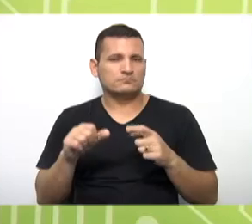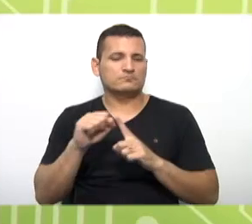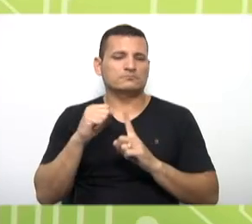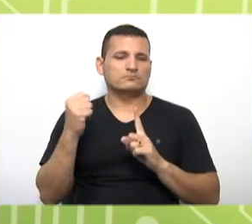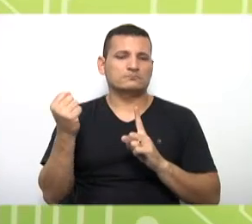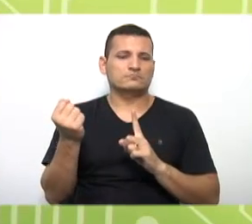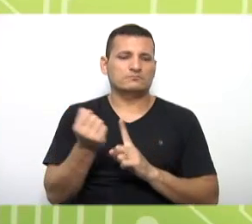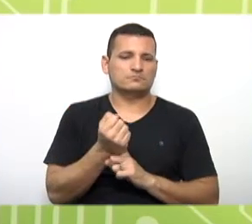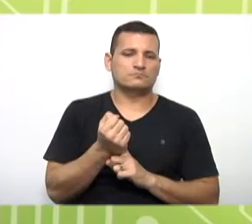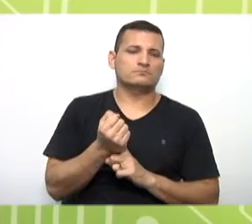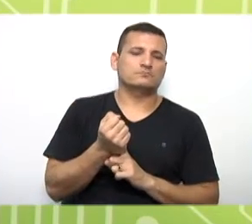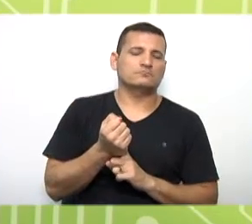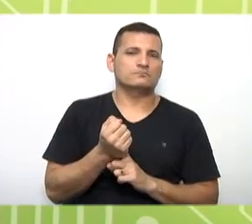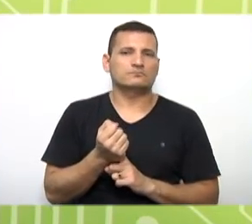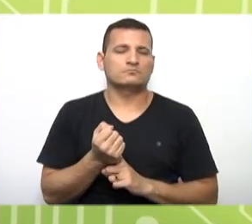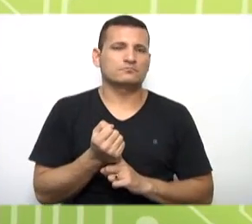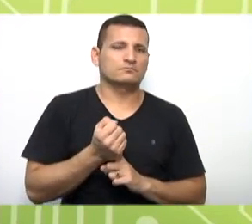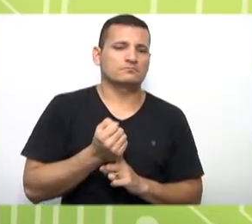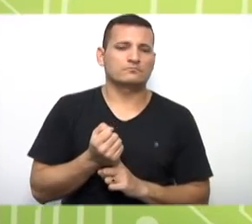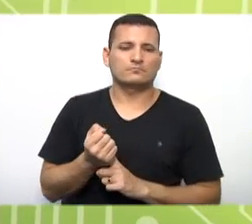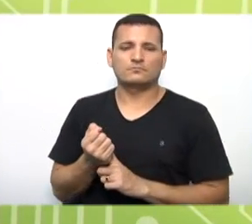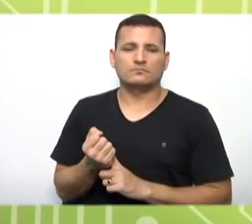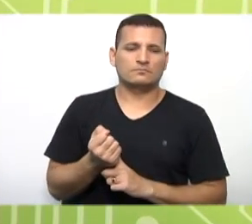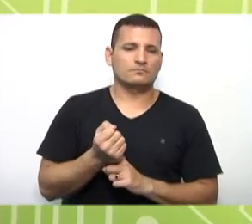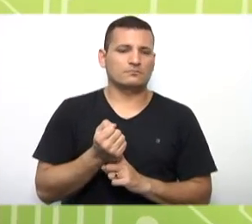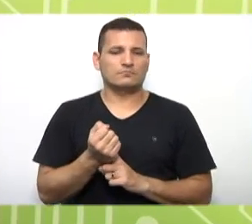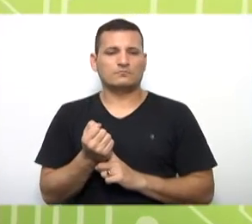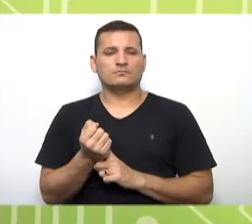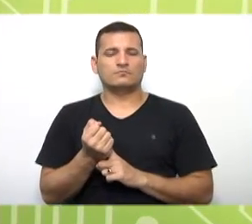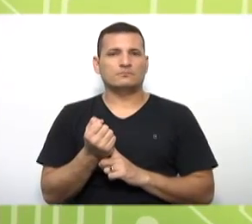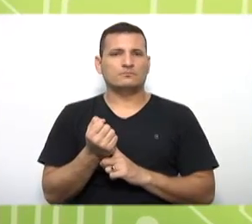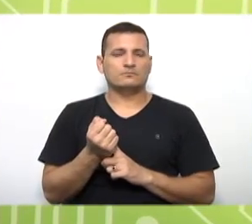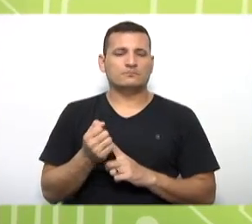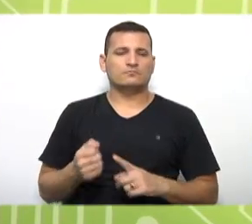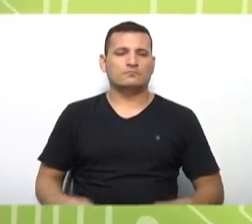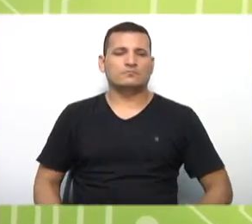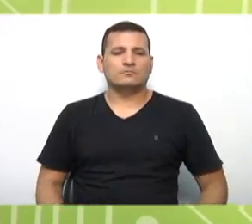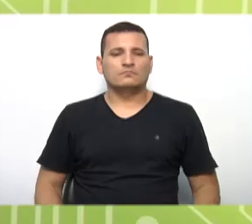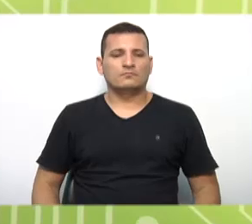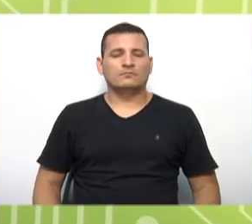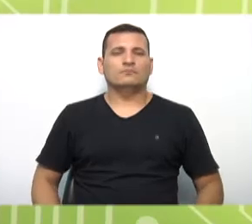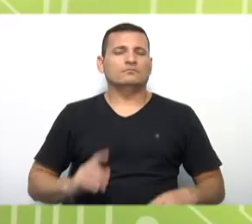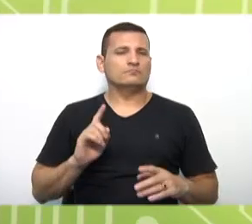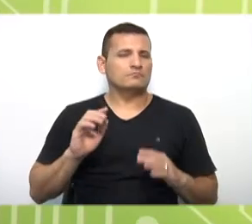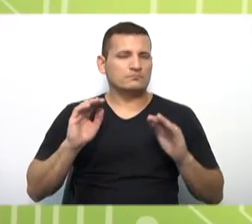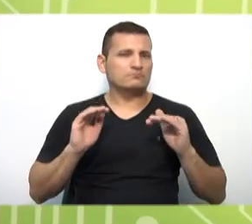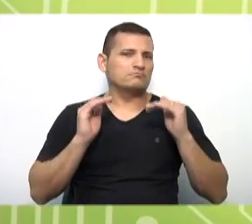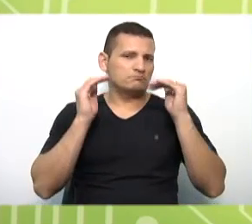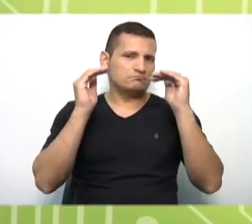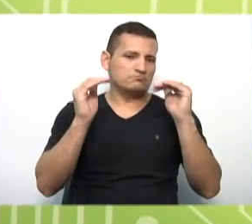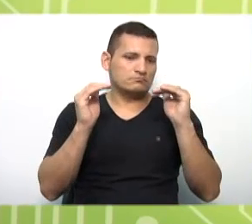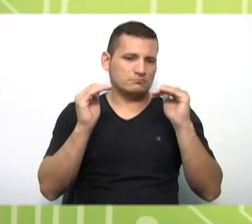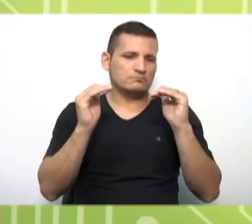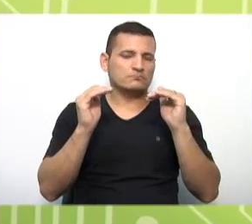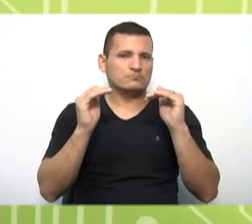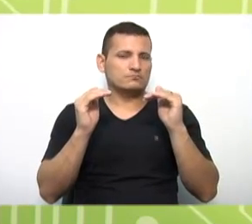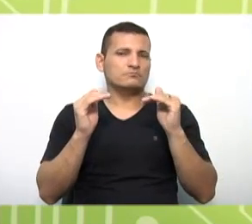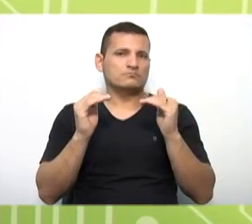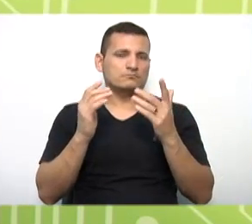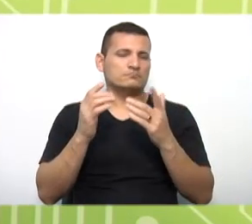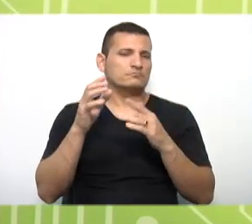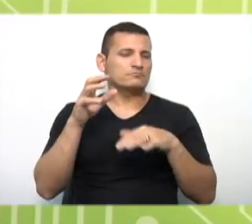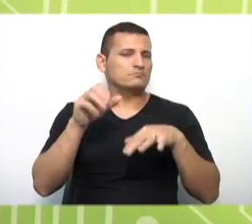ligadas a relacionamento, depois nós passamos alguns se satisfazem por aí e não buscam